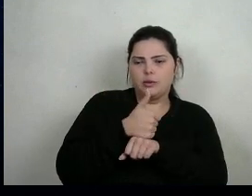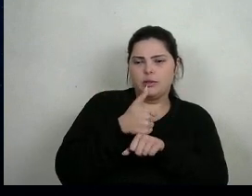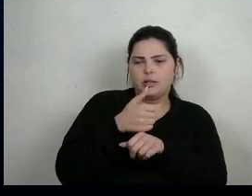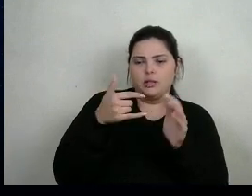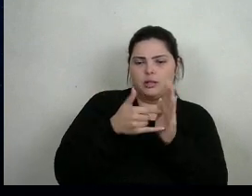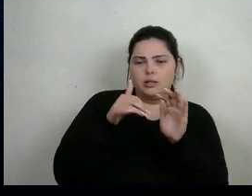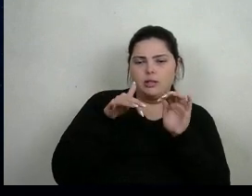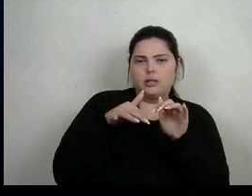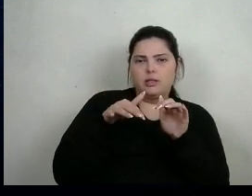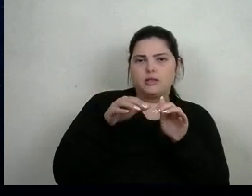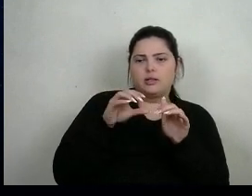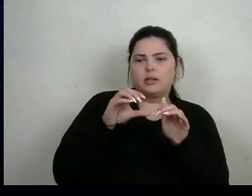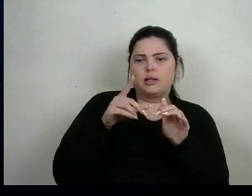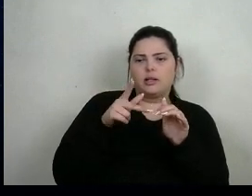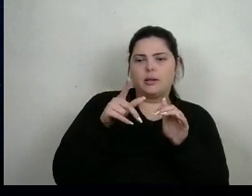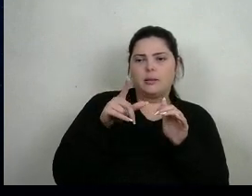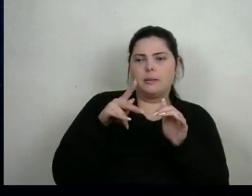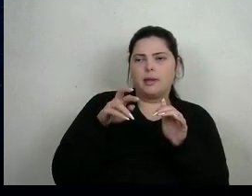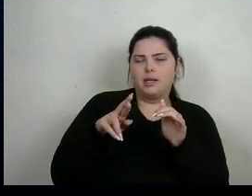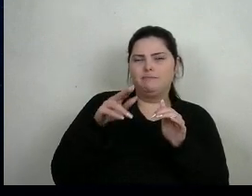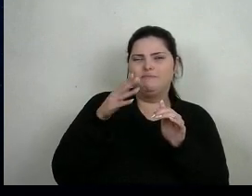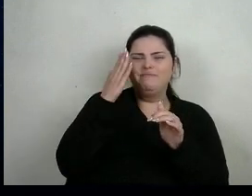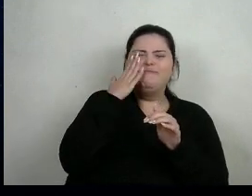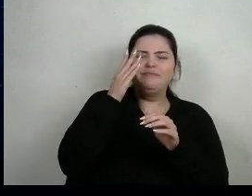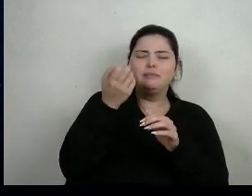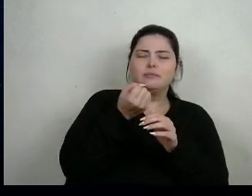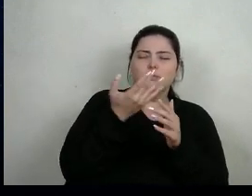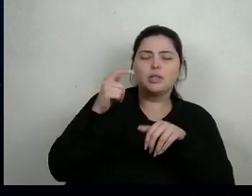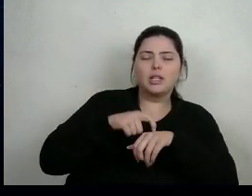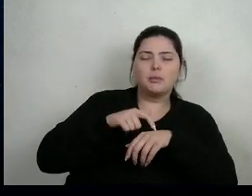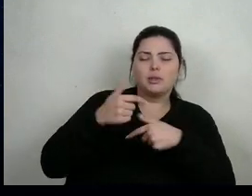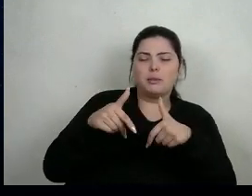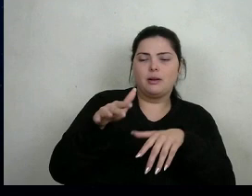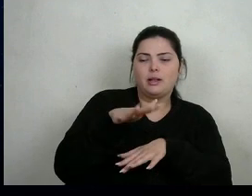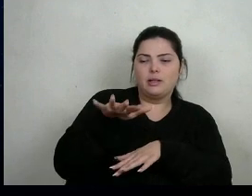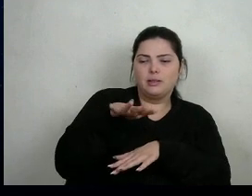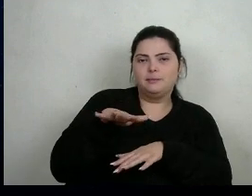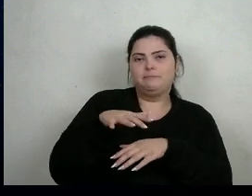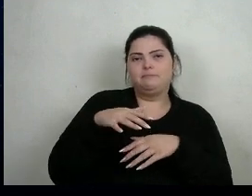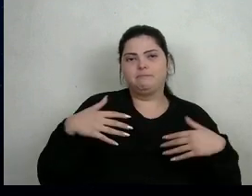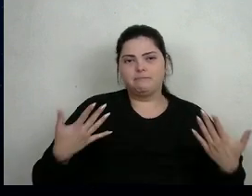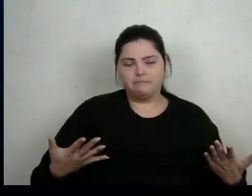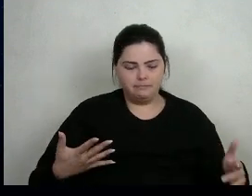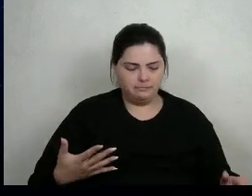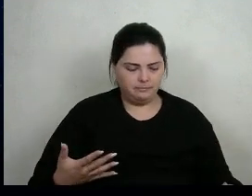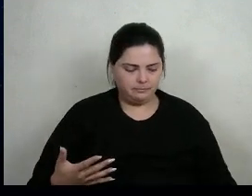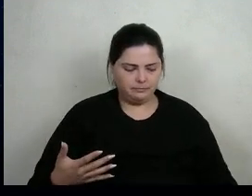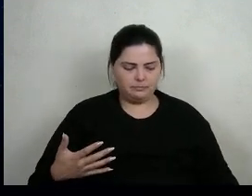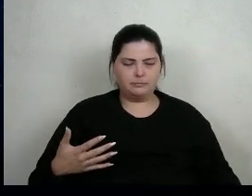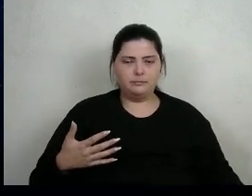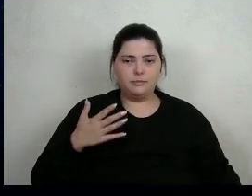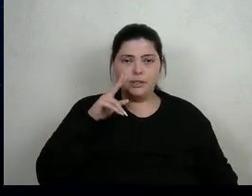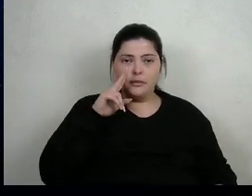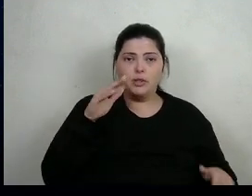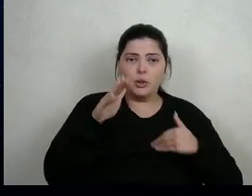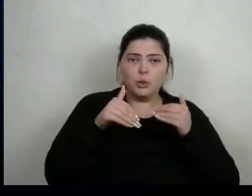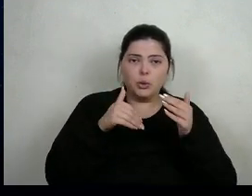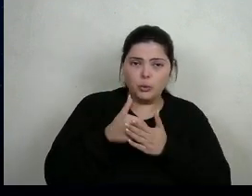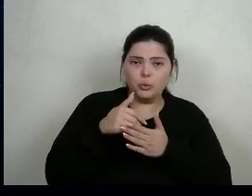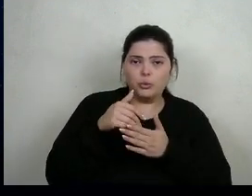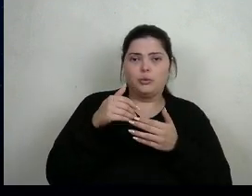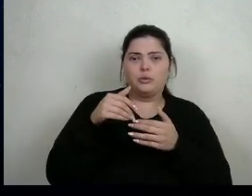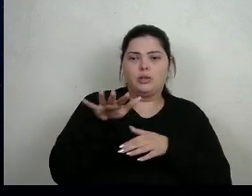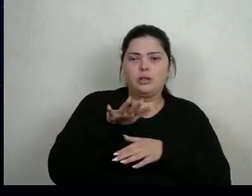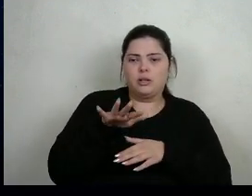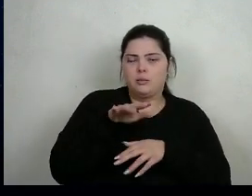em cliper então por aí vocês têm uma ideia de quanto tempo eu tô na área vi um pouquinho de tudo nesse meio tempo e